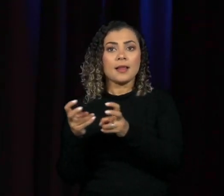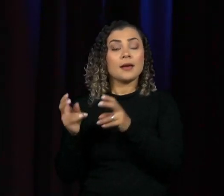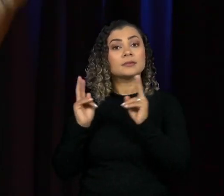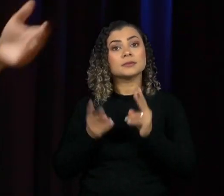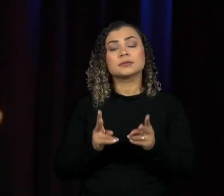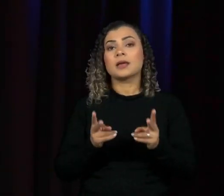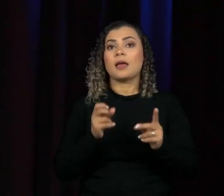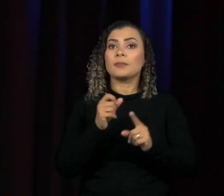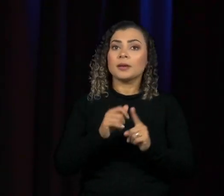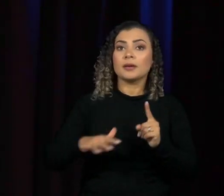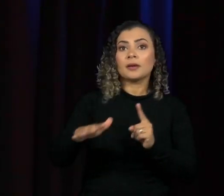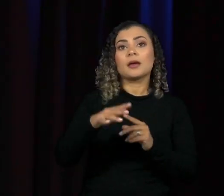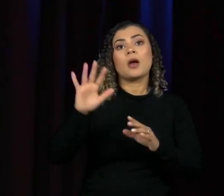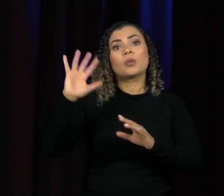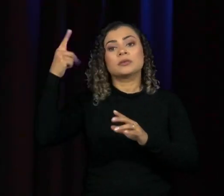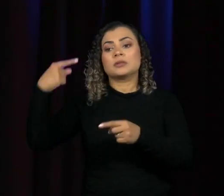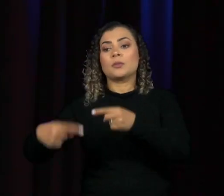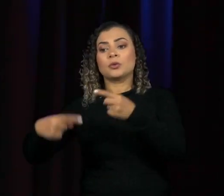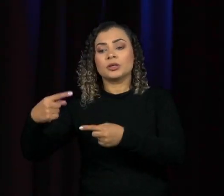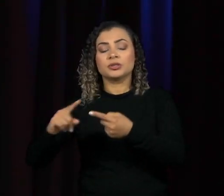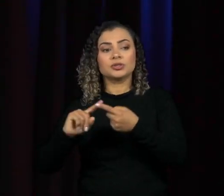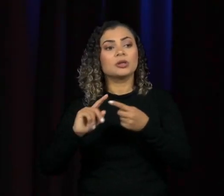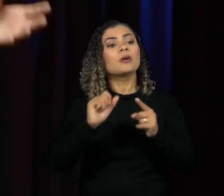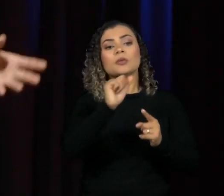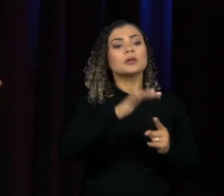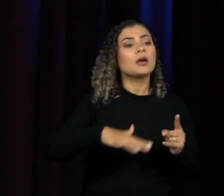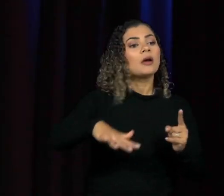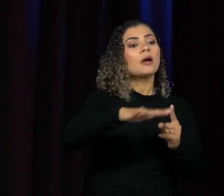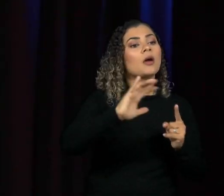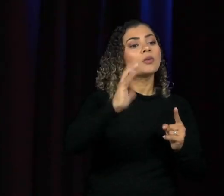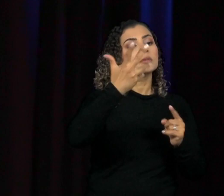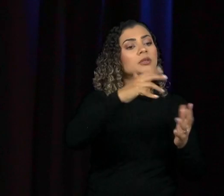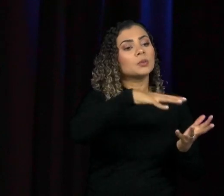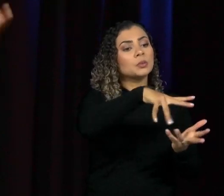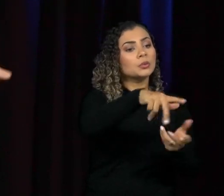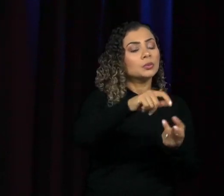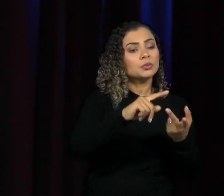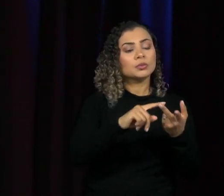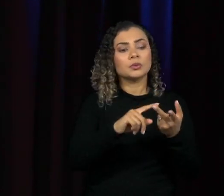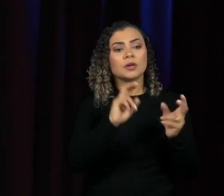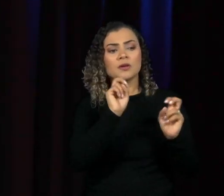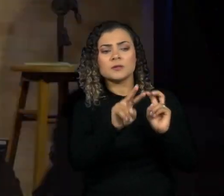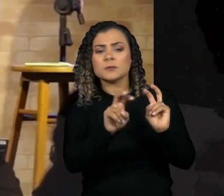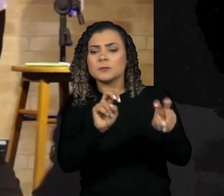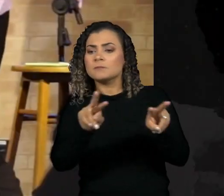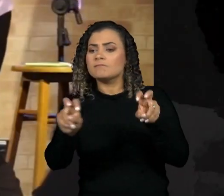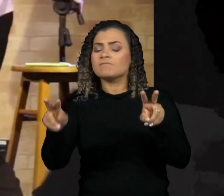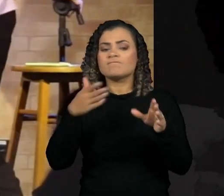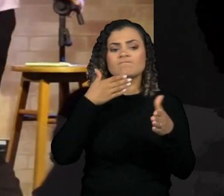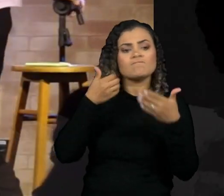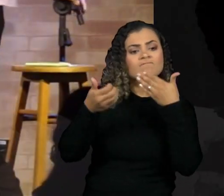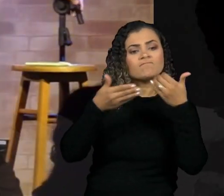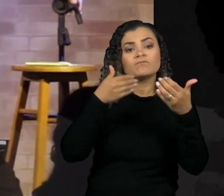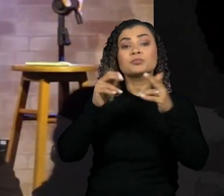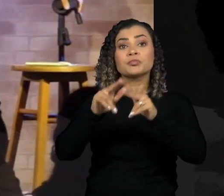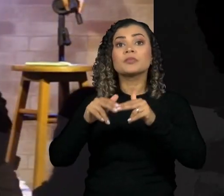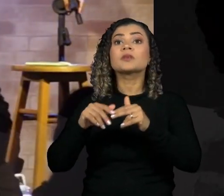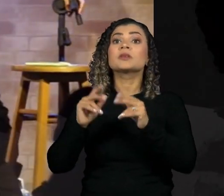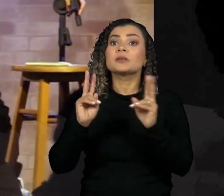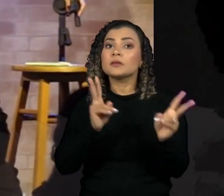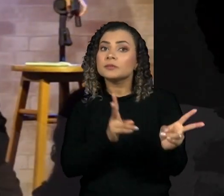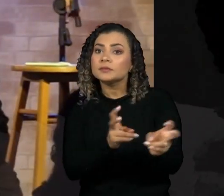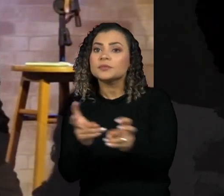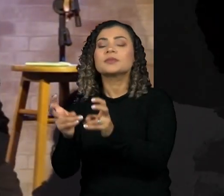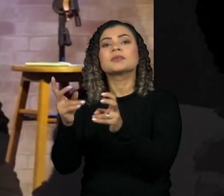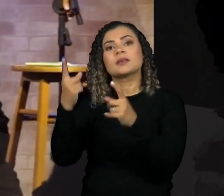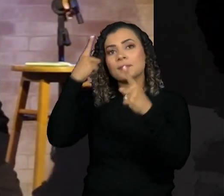do que está acontecendo na política, uma observação do que está acontecendo no mundo, do que está rolando de factual. E aí, muitas vezes, no processo de observação,